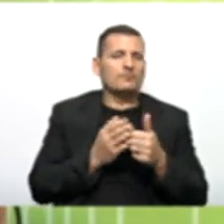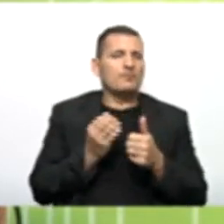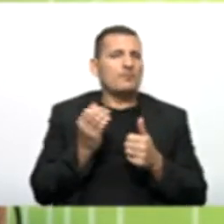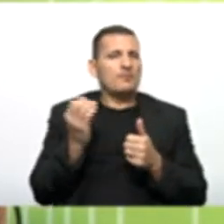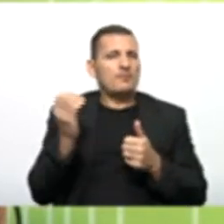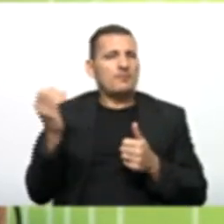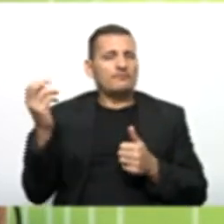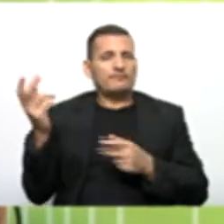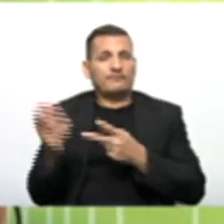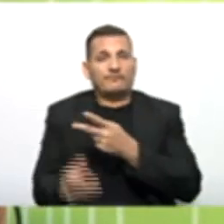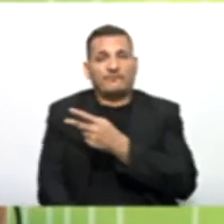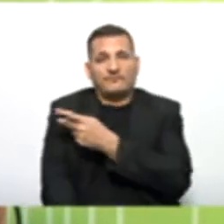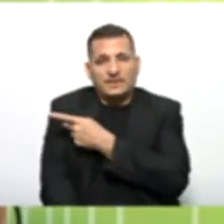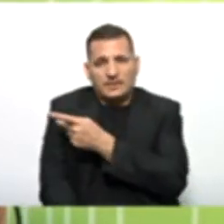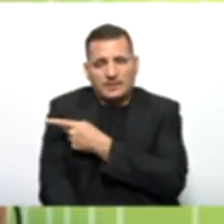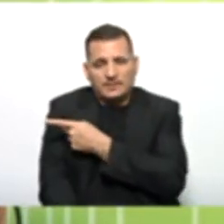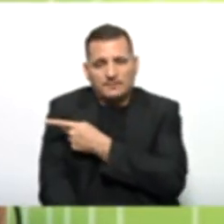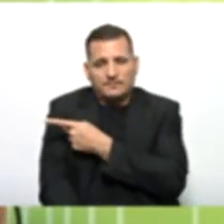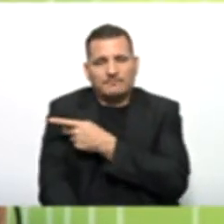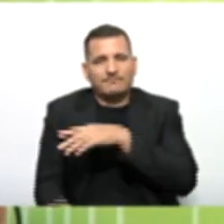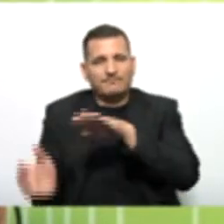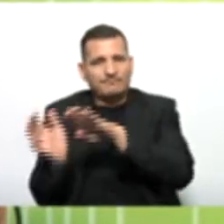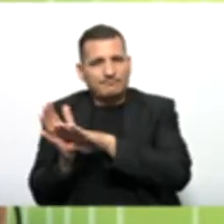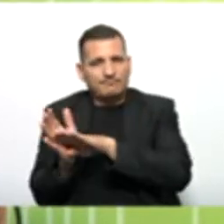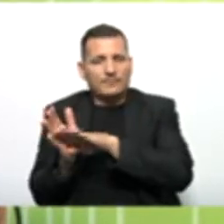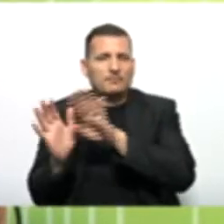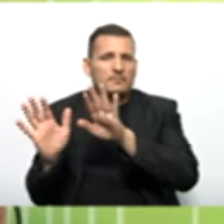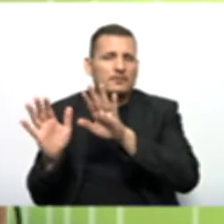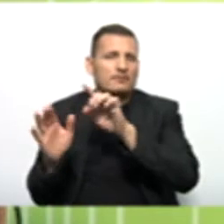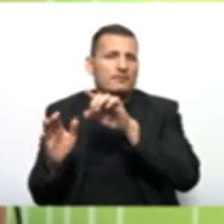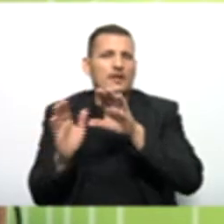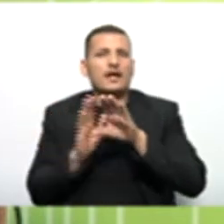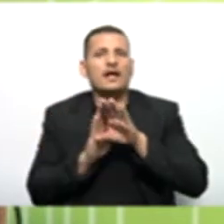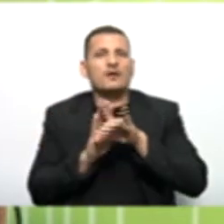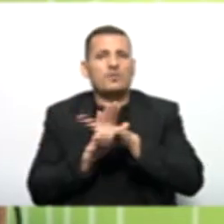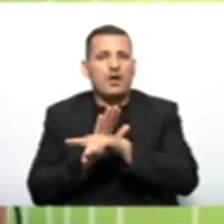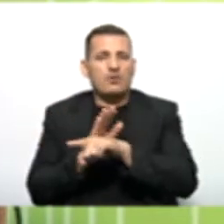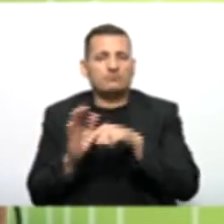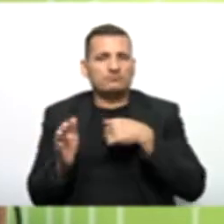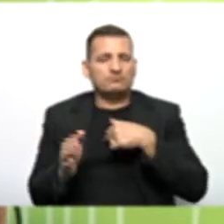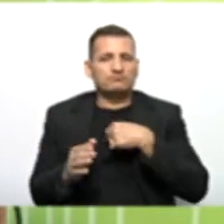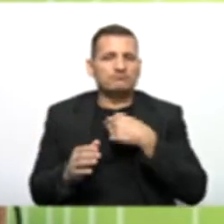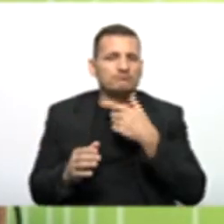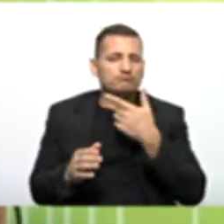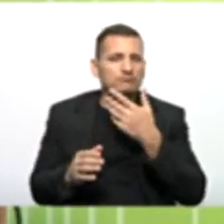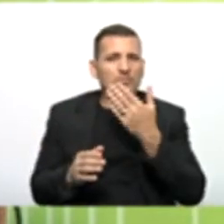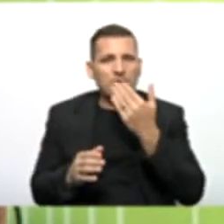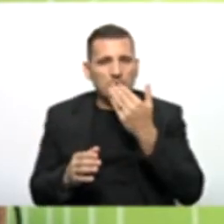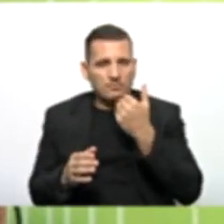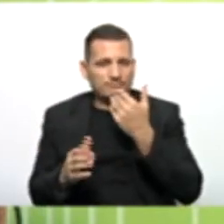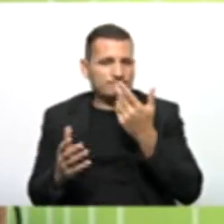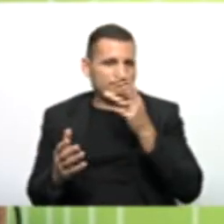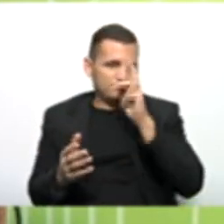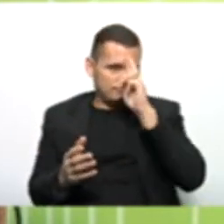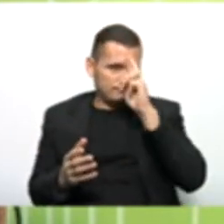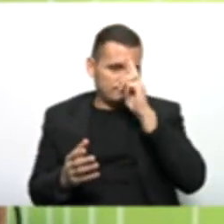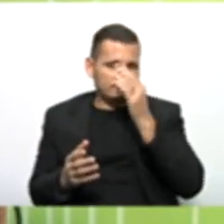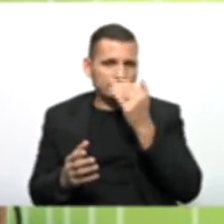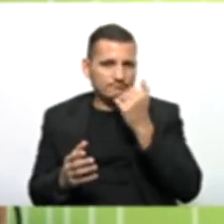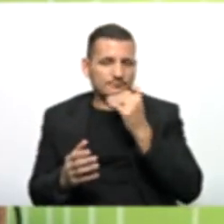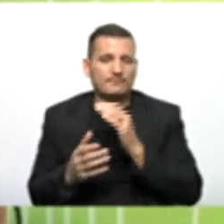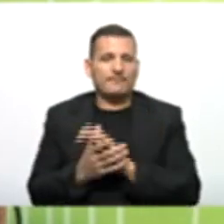Vilhena. Aí eu planejo almoçar lá em Cacoal. A gente vai sair em comitiva, planeja almoçar em